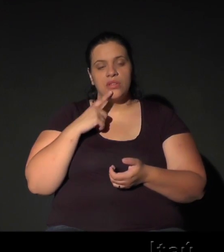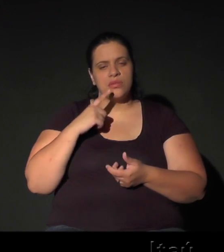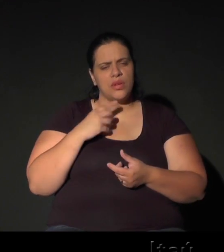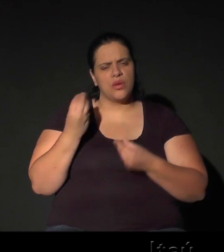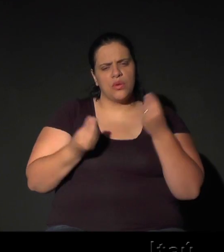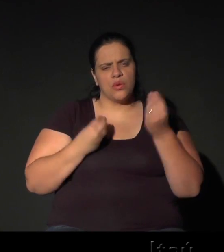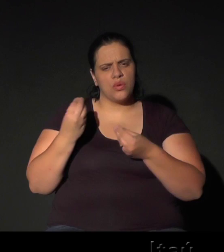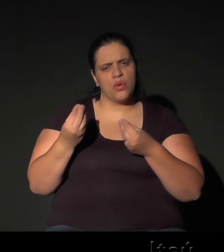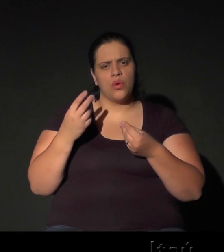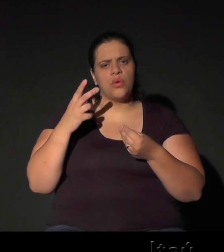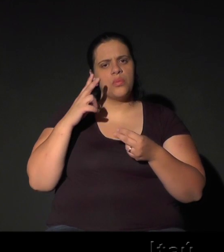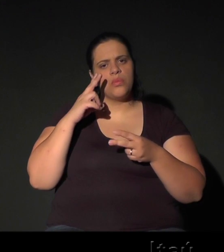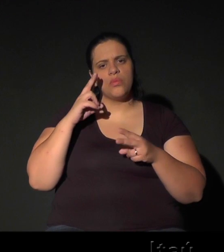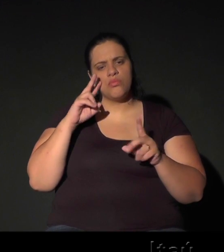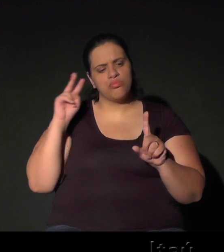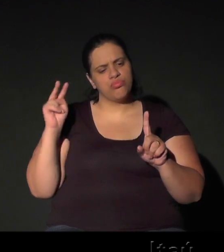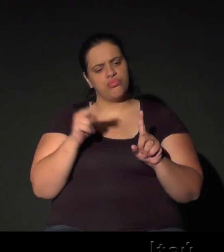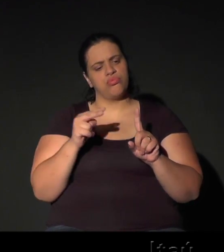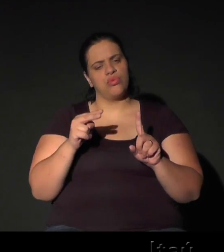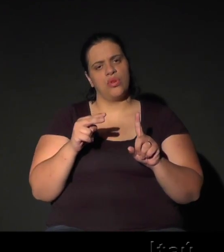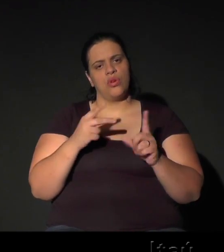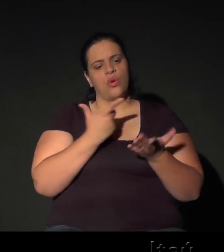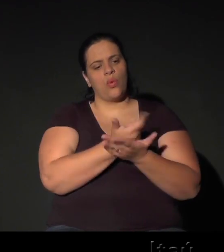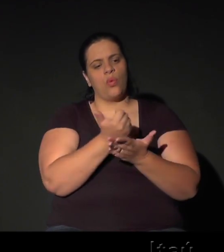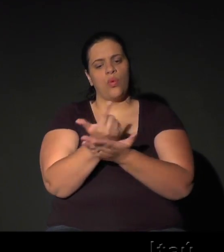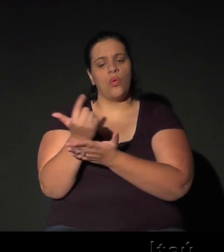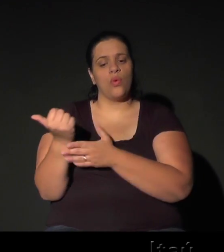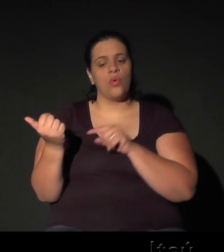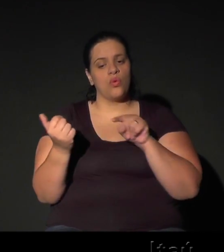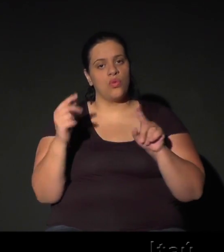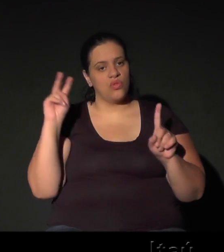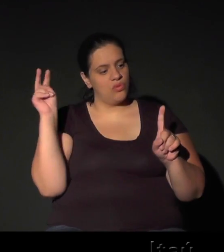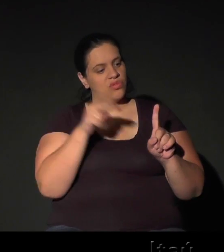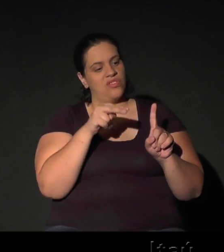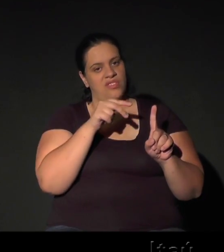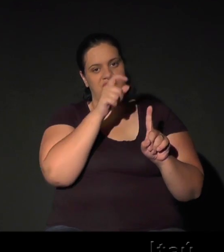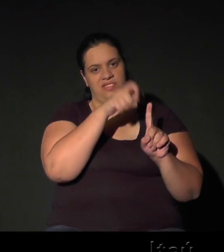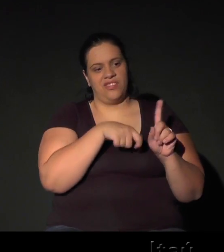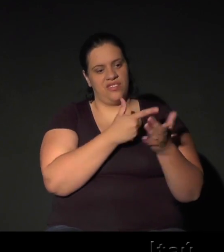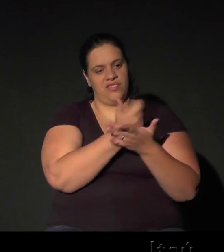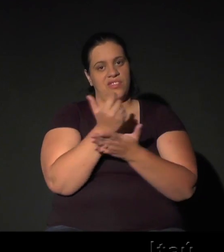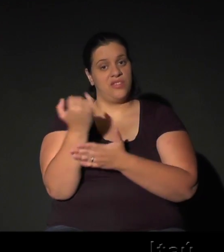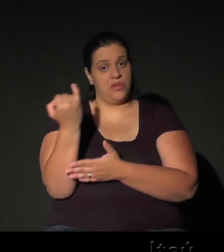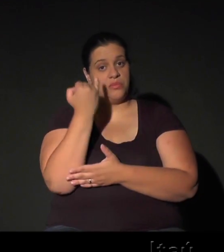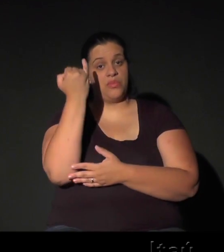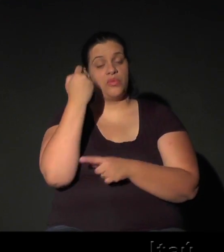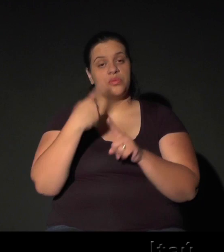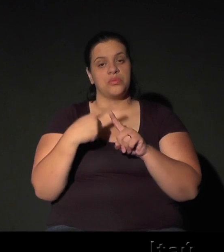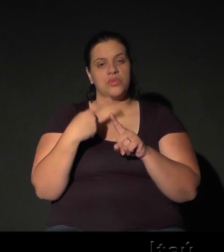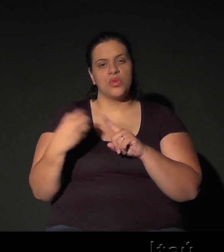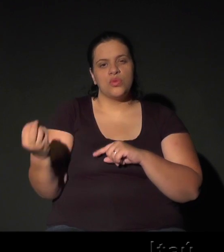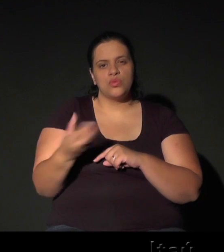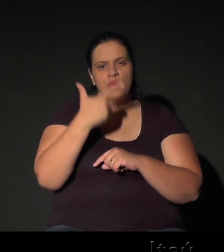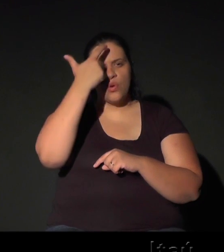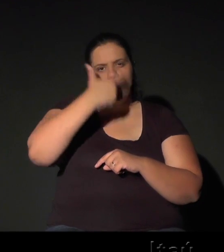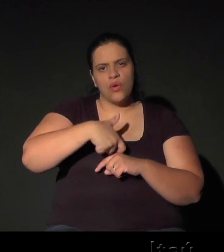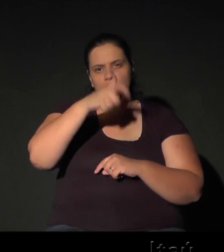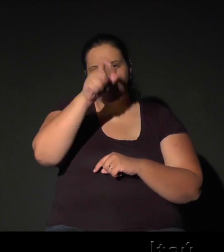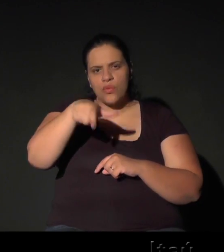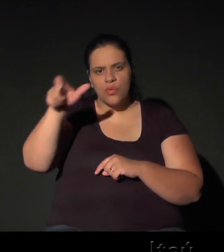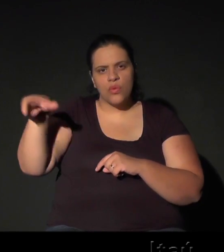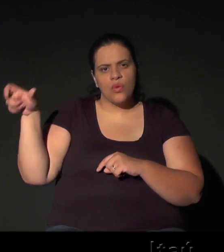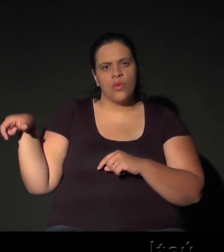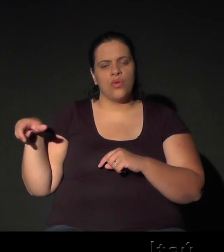visibilidade eh no campo do consumo ela é decisiva né Eh Ou seja você passa a criar modelos né